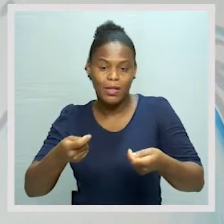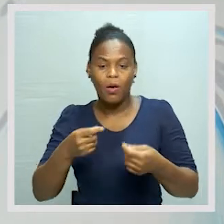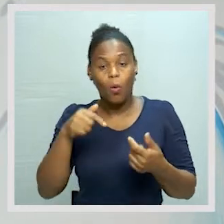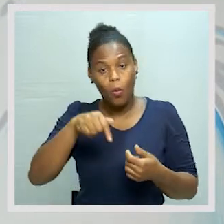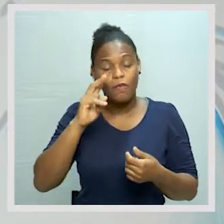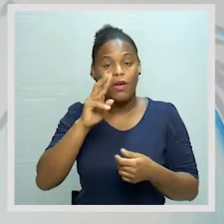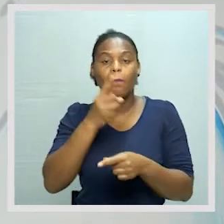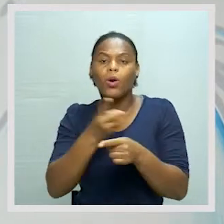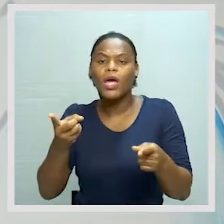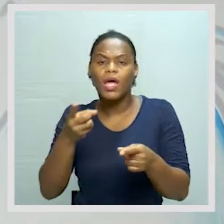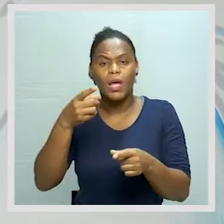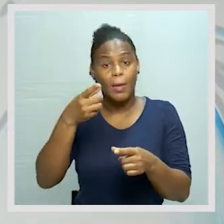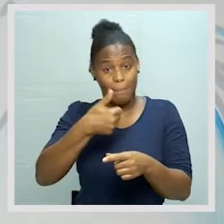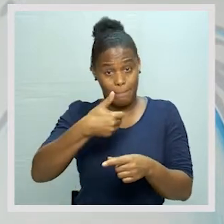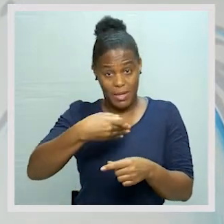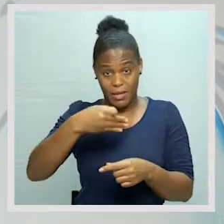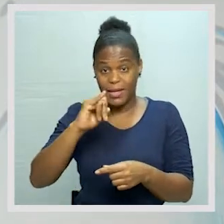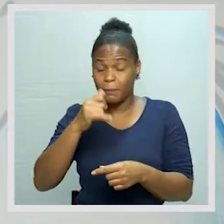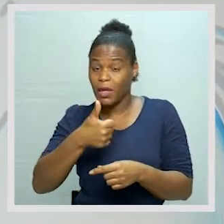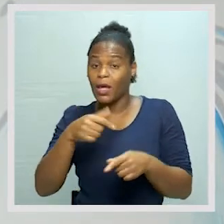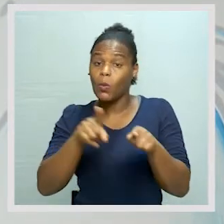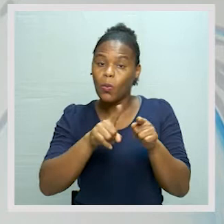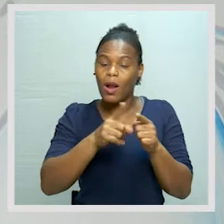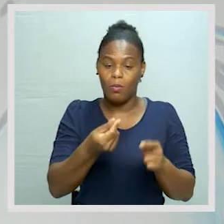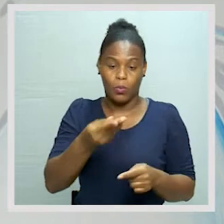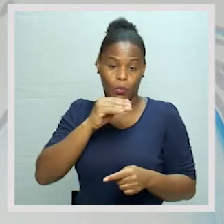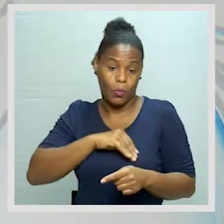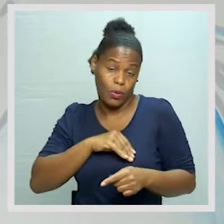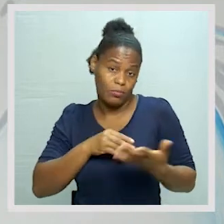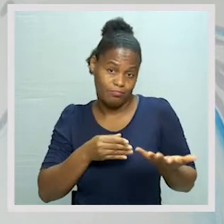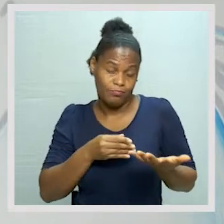igual a rendimento. Sendo assim, podemos calcular o produto